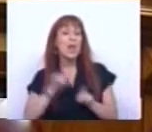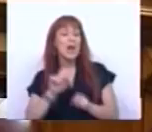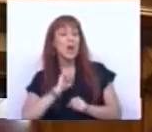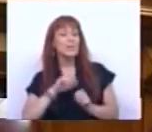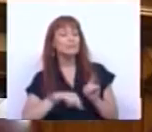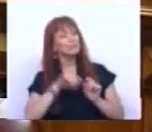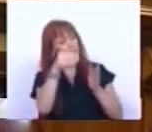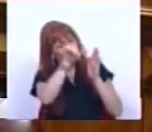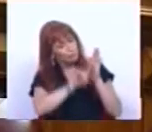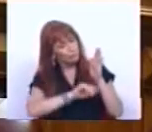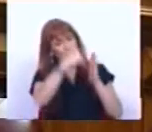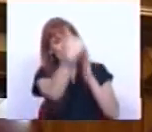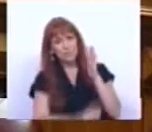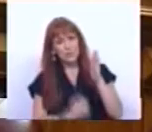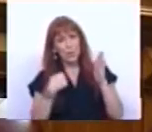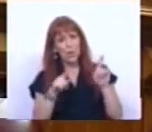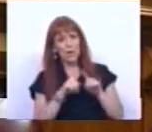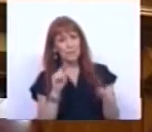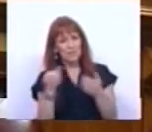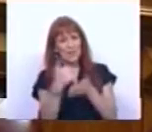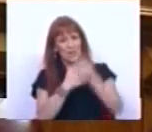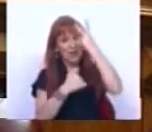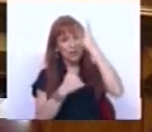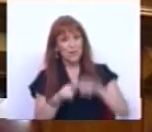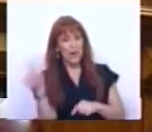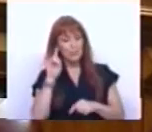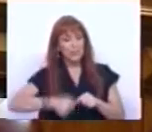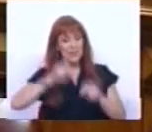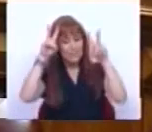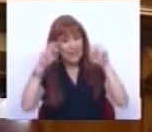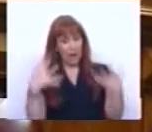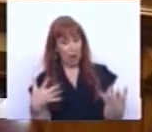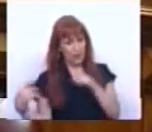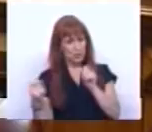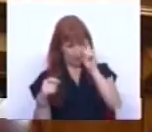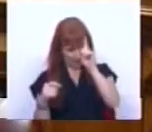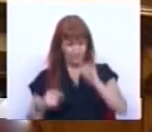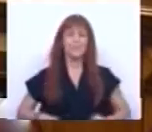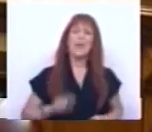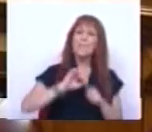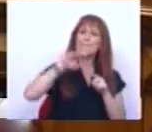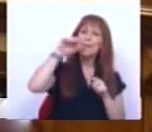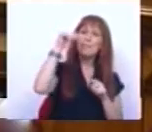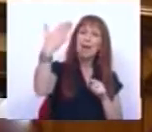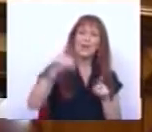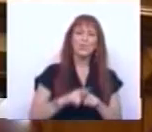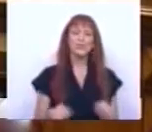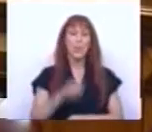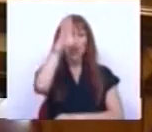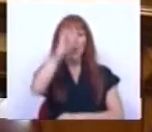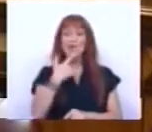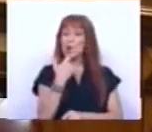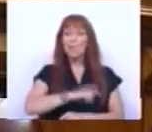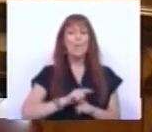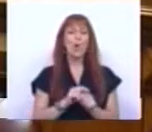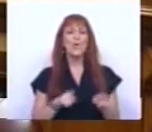nossa arquitetura constitucional, resultam dois dados com muita relevância para a matéria que agora estamos a discutir. Primeiro, o Governo não